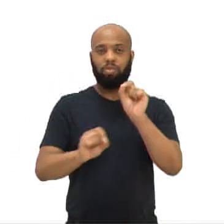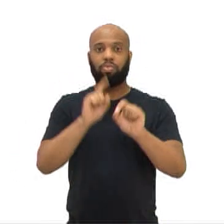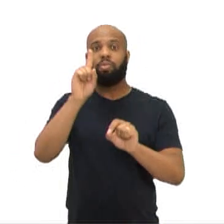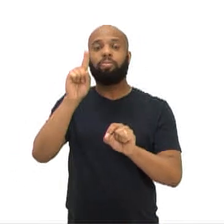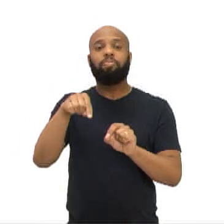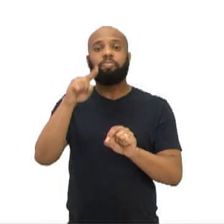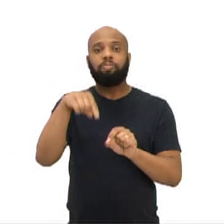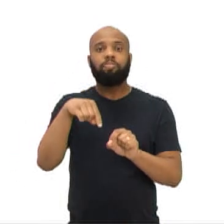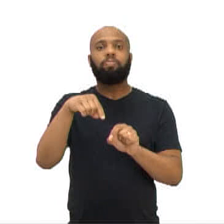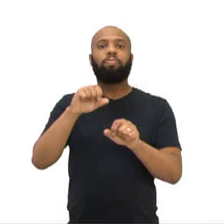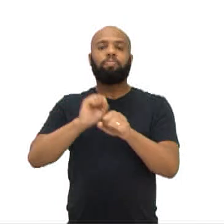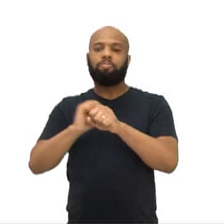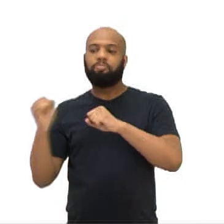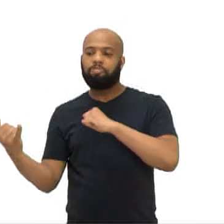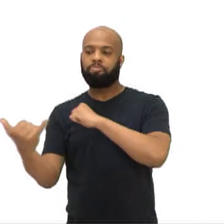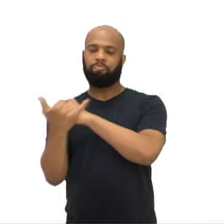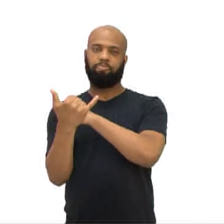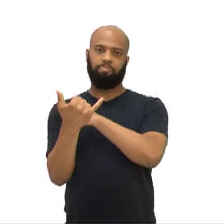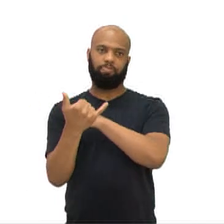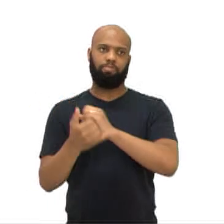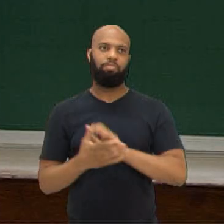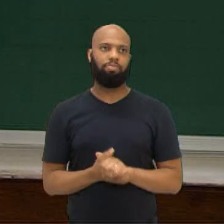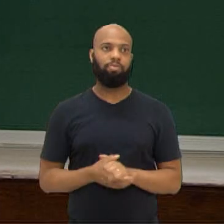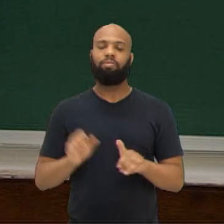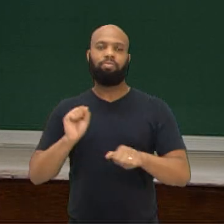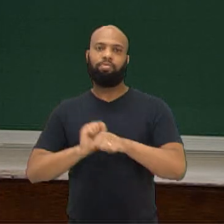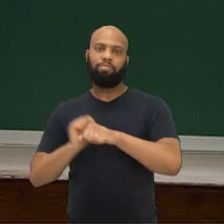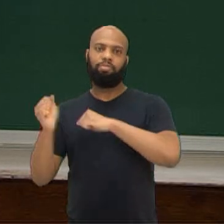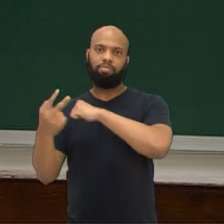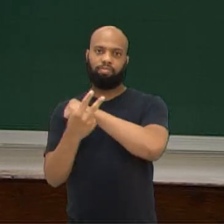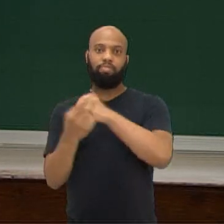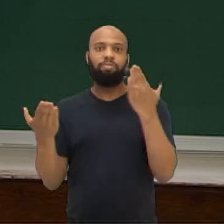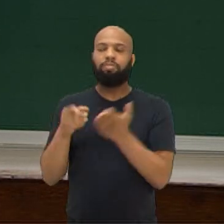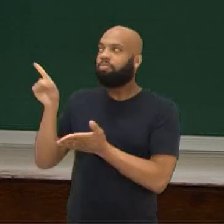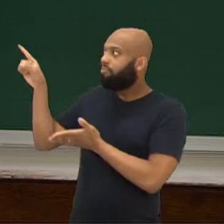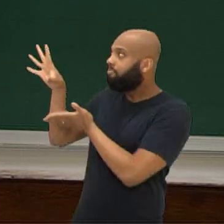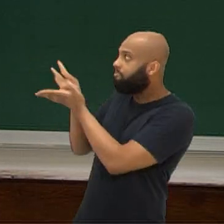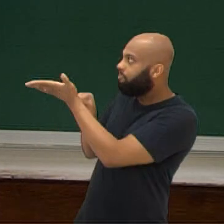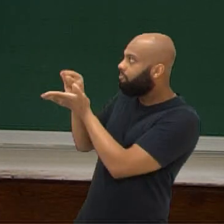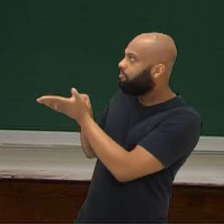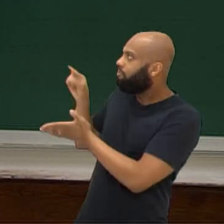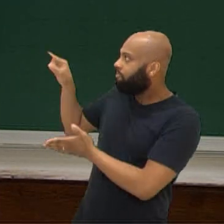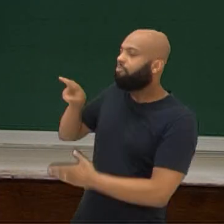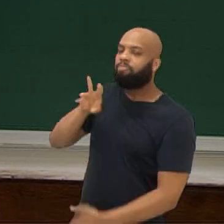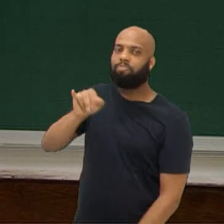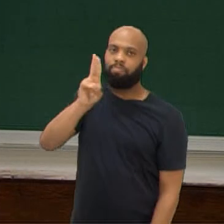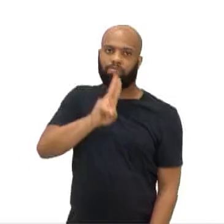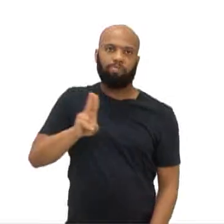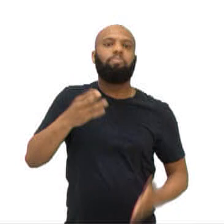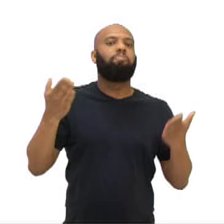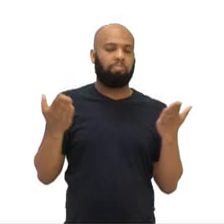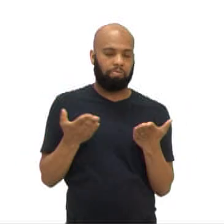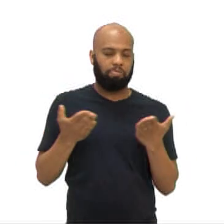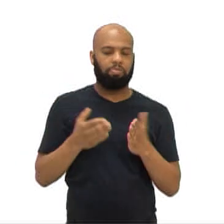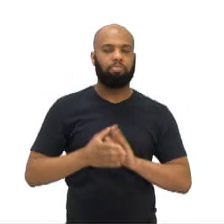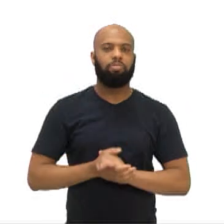lugar. Perfeito? Então, vejam só. Aquele tempinho para vocês anotarem esse esqueminha que vai ser útil na aula de hoje.